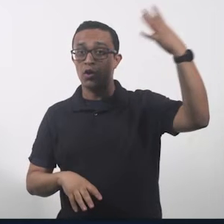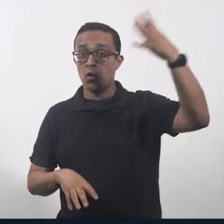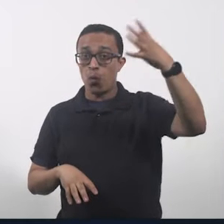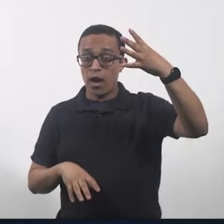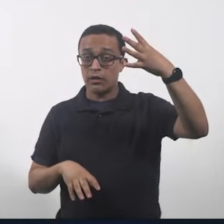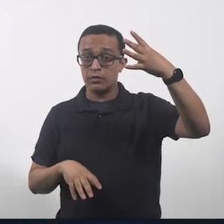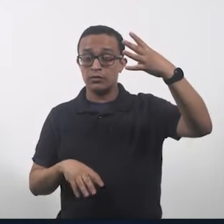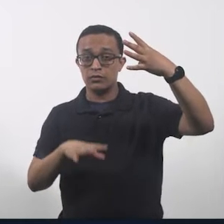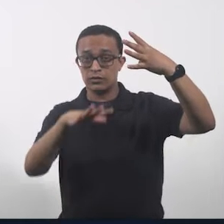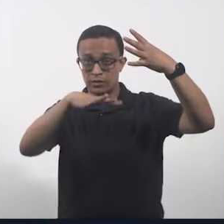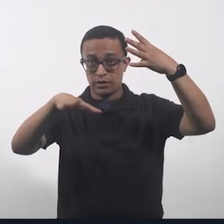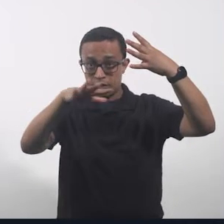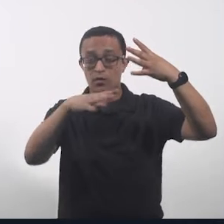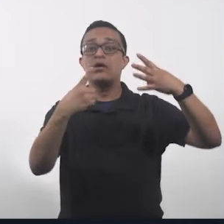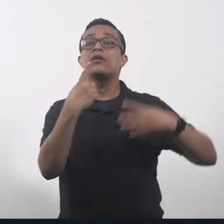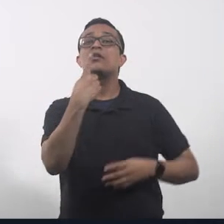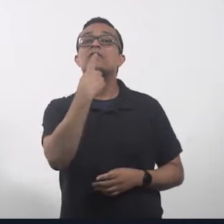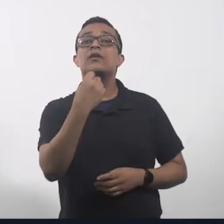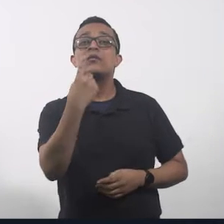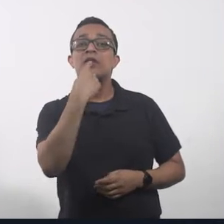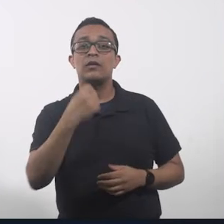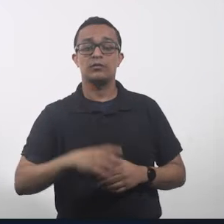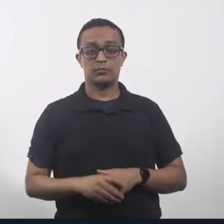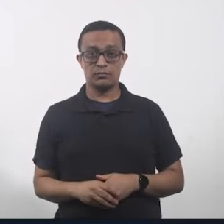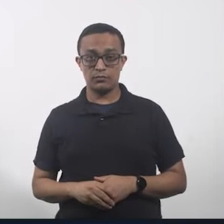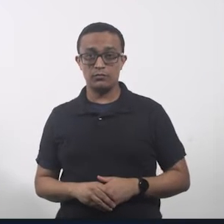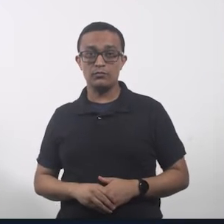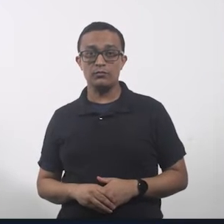alta incidência, em vermelho.